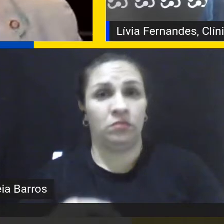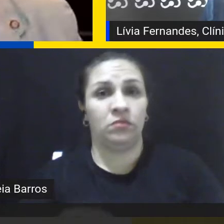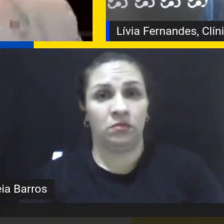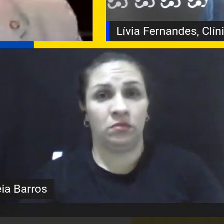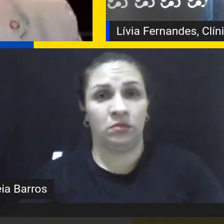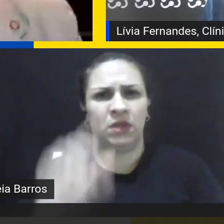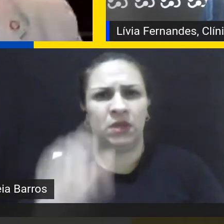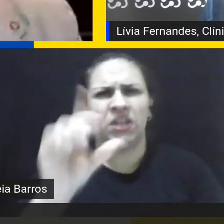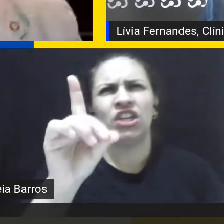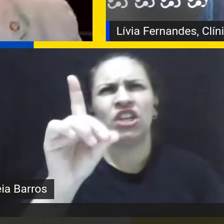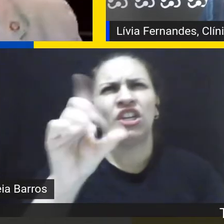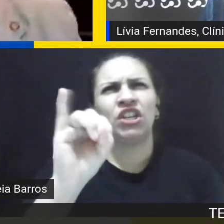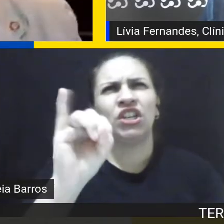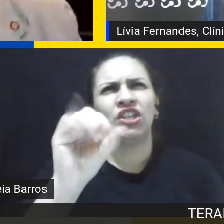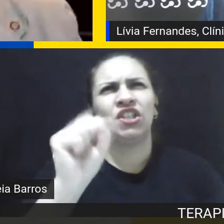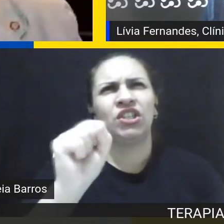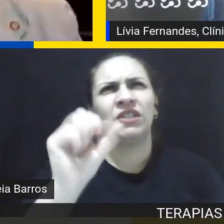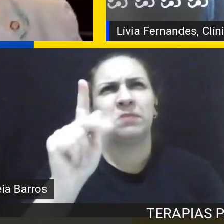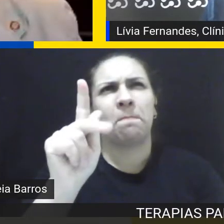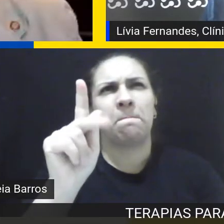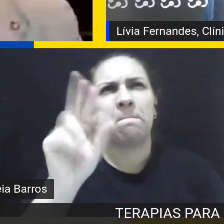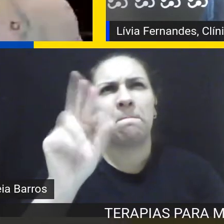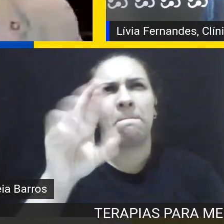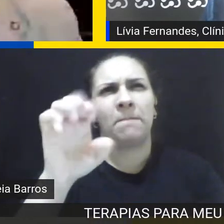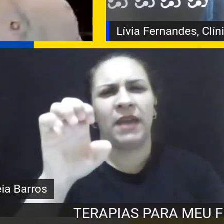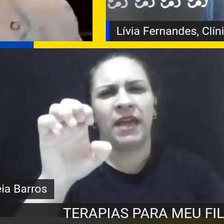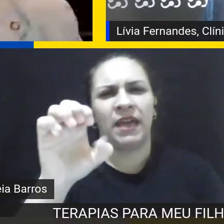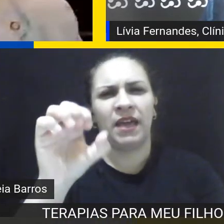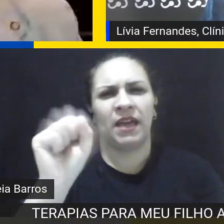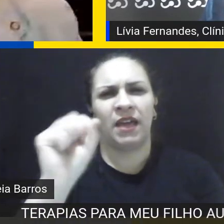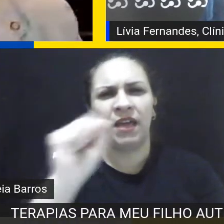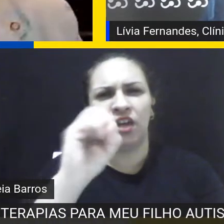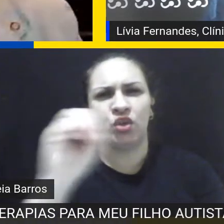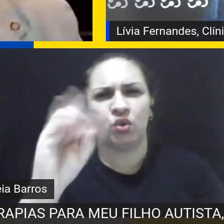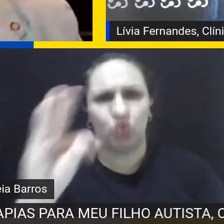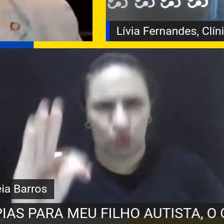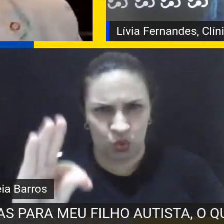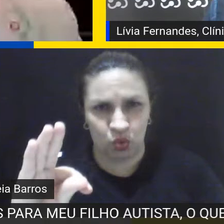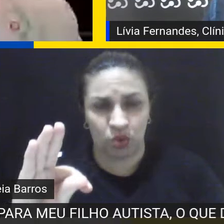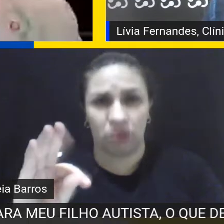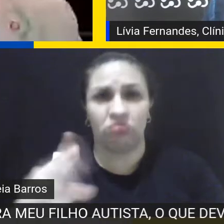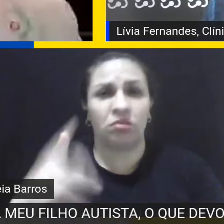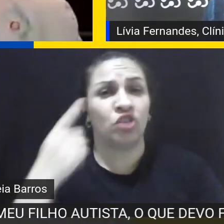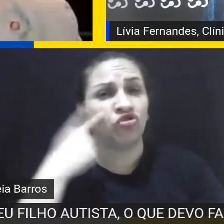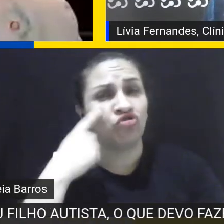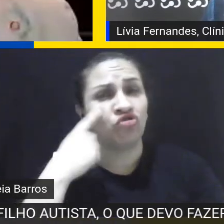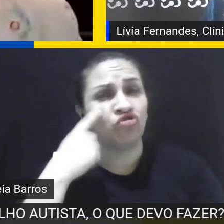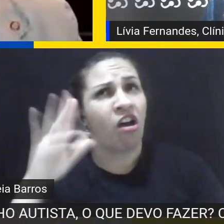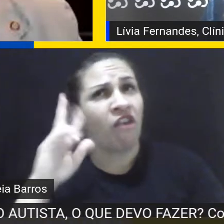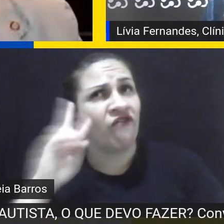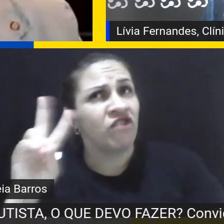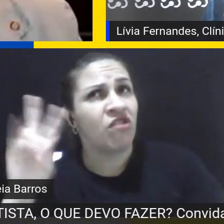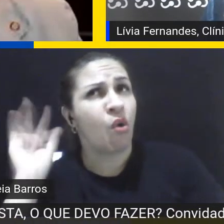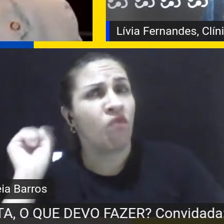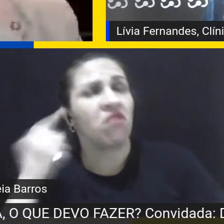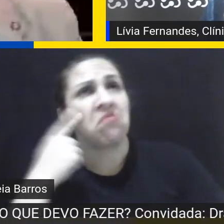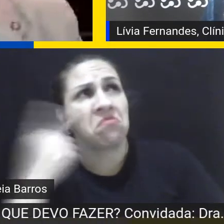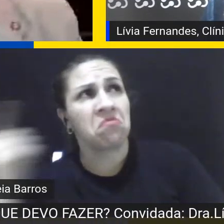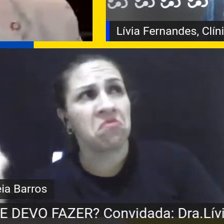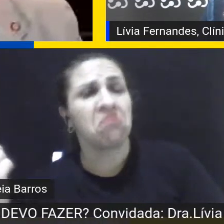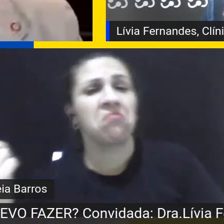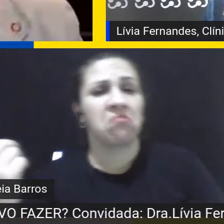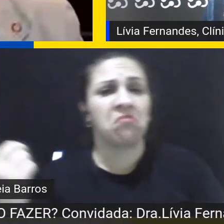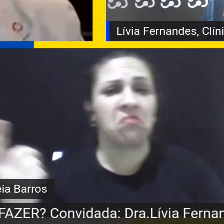acho Dias bem. Pressote. Dias Pressotti, né? É uma metodologia que eu escutei falar que é até de